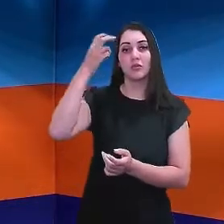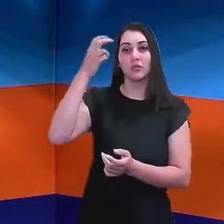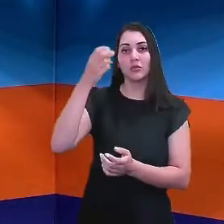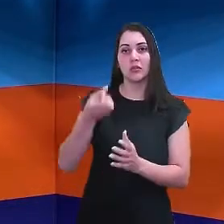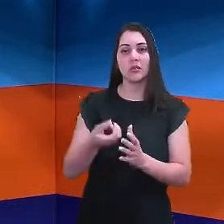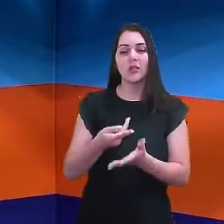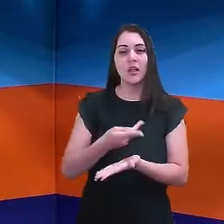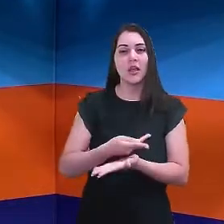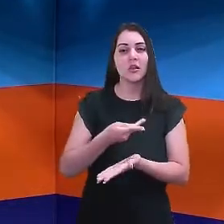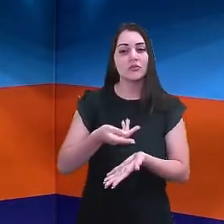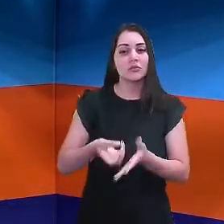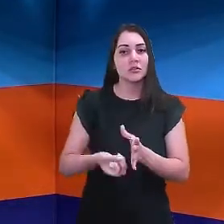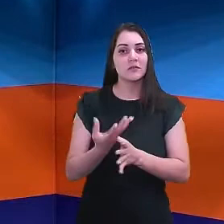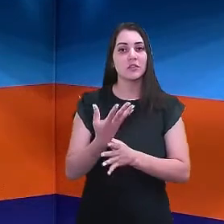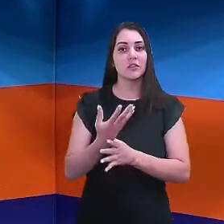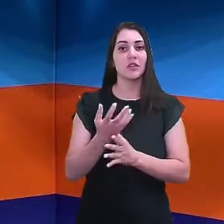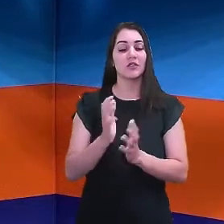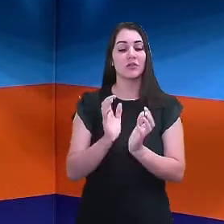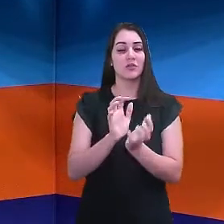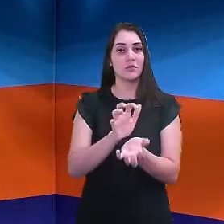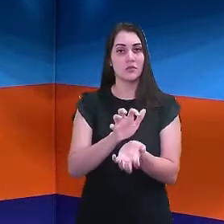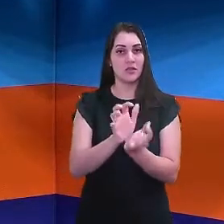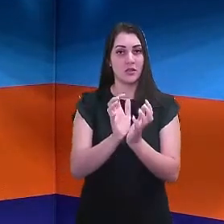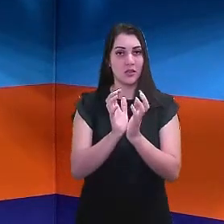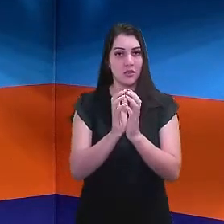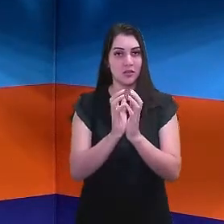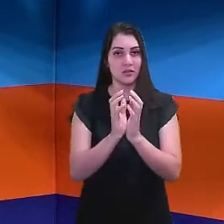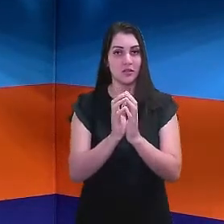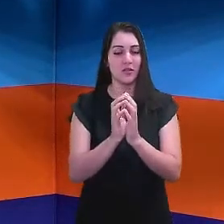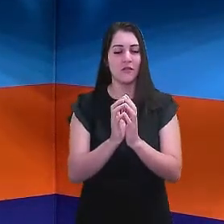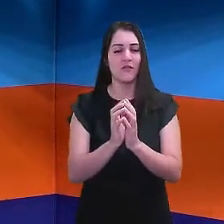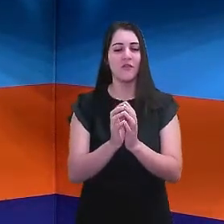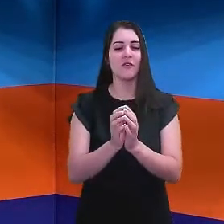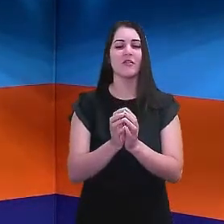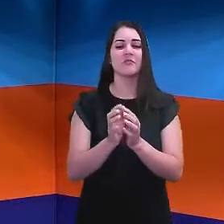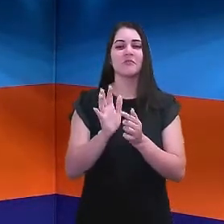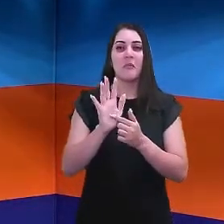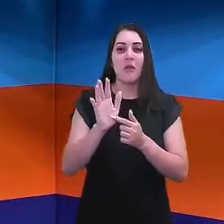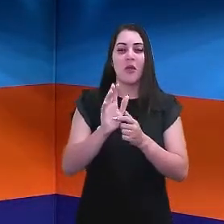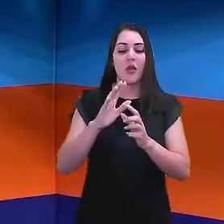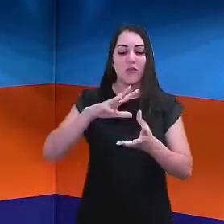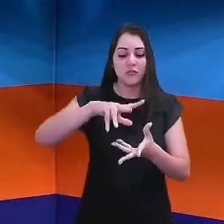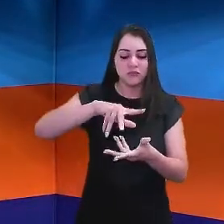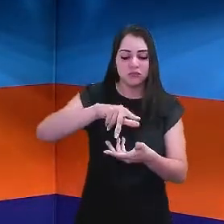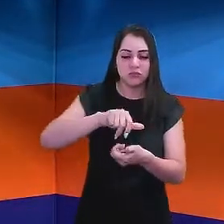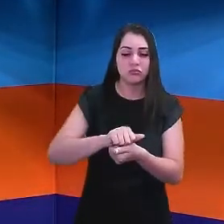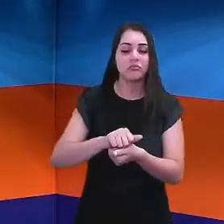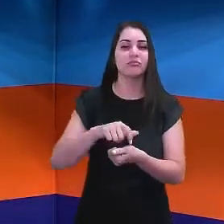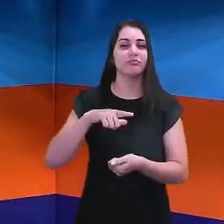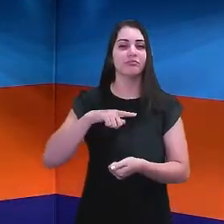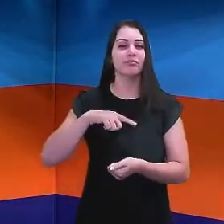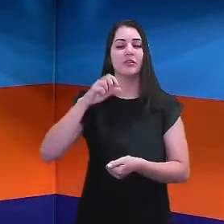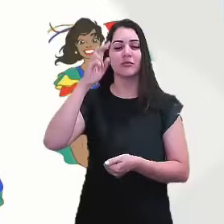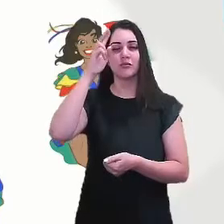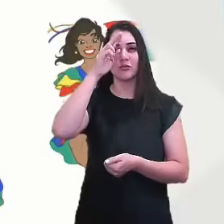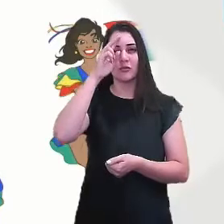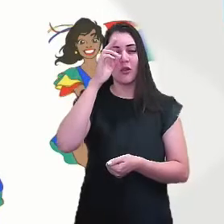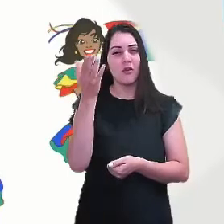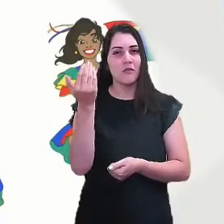foi evoluindo, ganhando o mundo. Mas calma, tem uma grande história atrás disso tudo. Para compreender